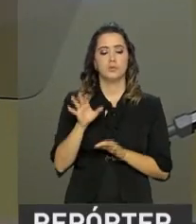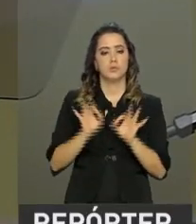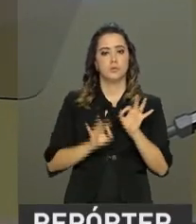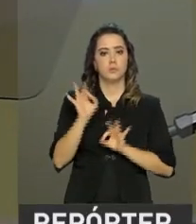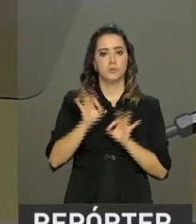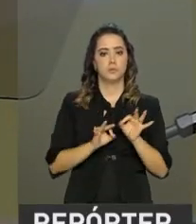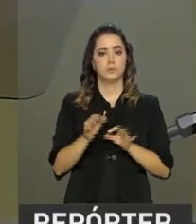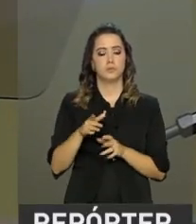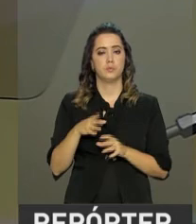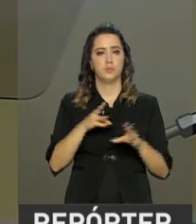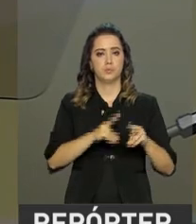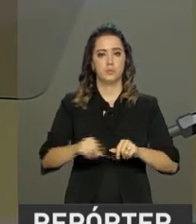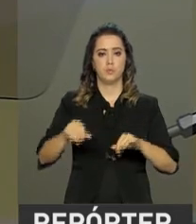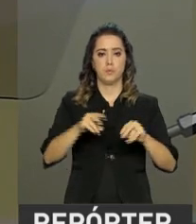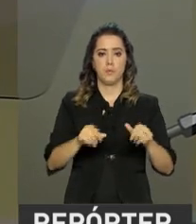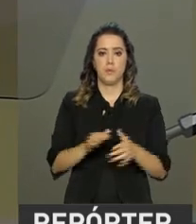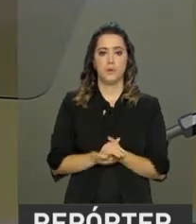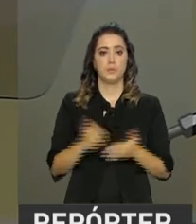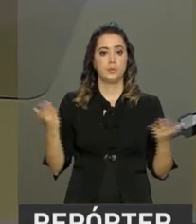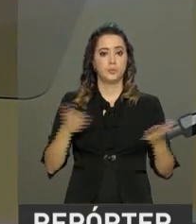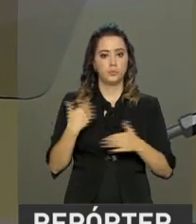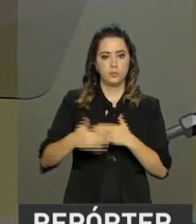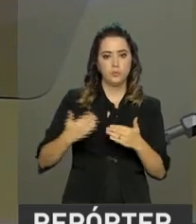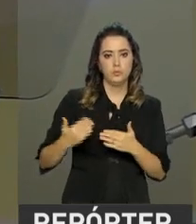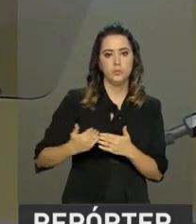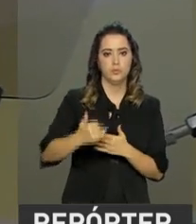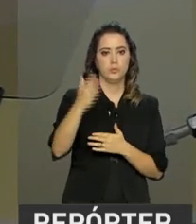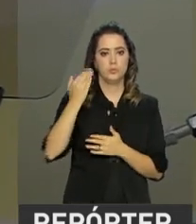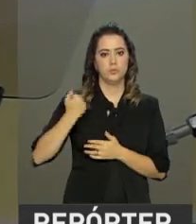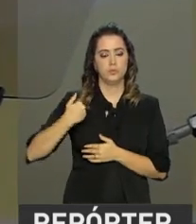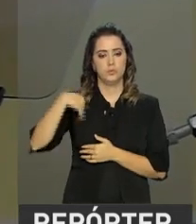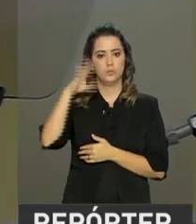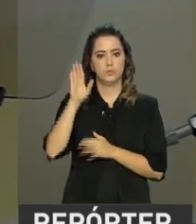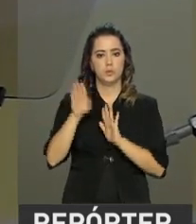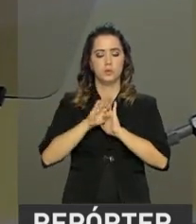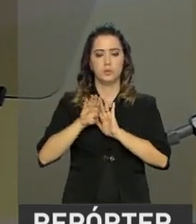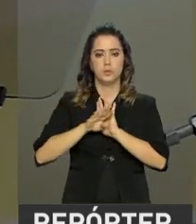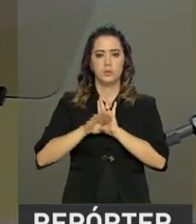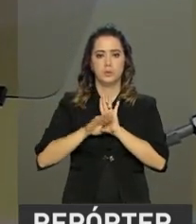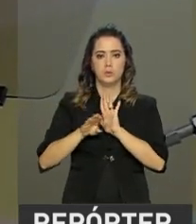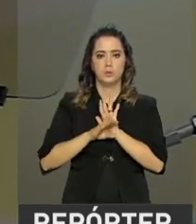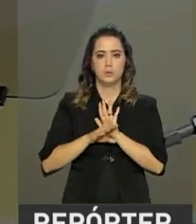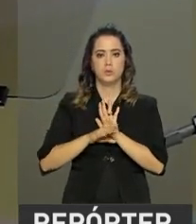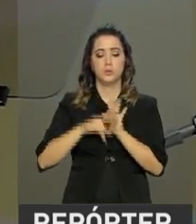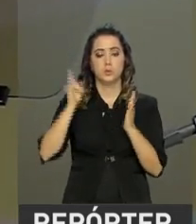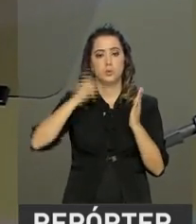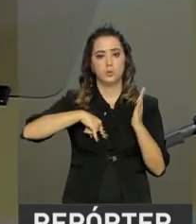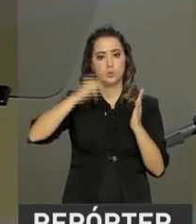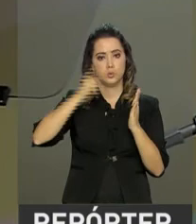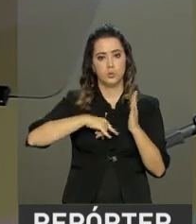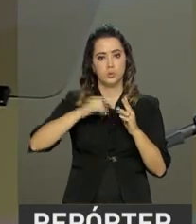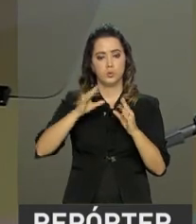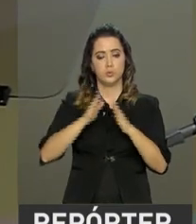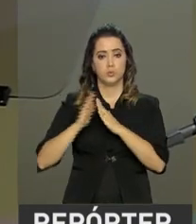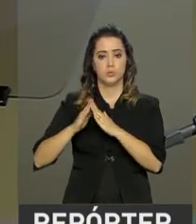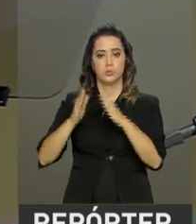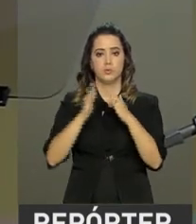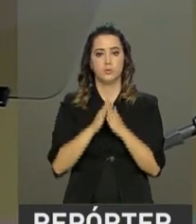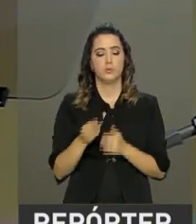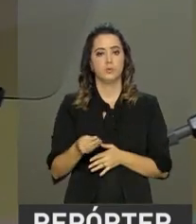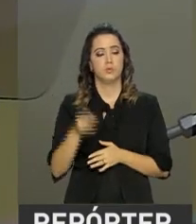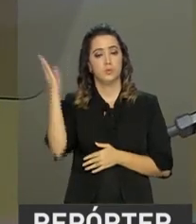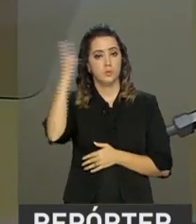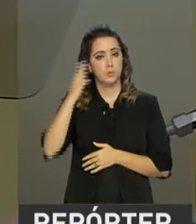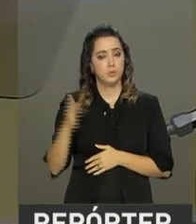fundiária hoje nós damos continuidade ou mais abrangente programa de regularização de moradias que o brasil tem